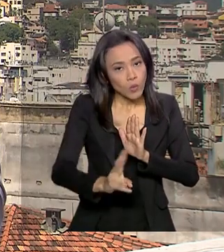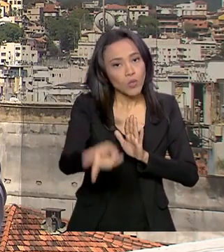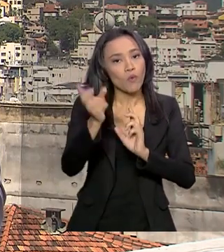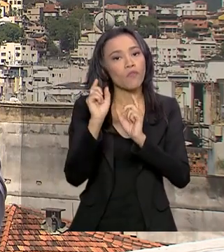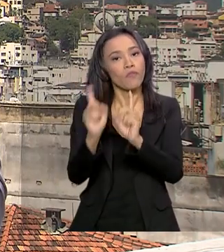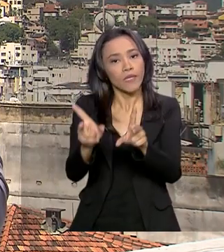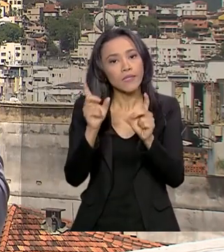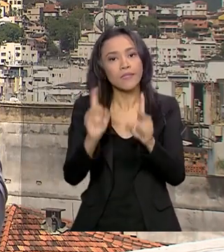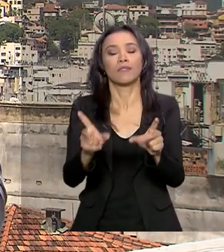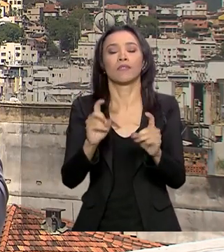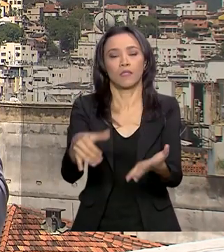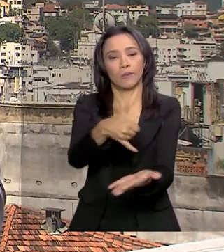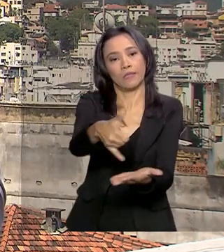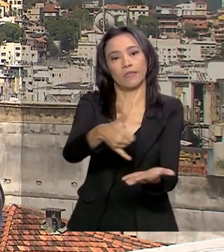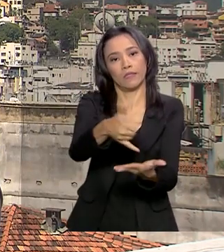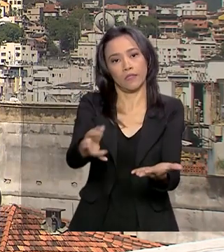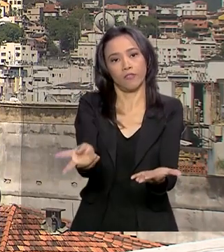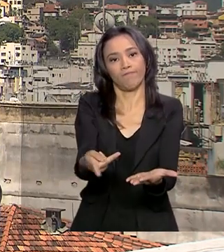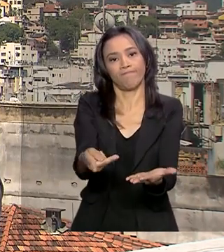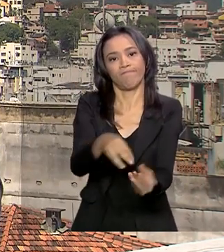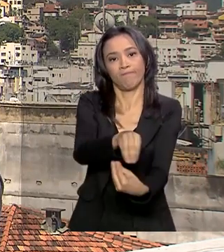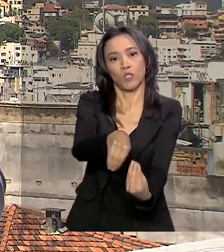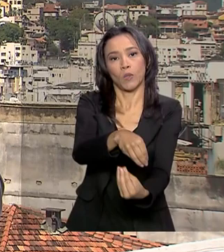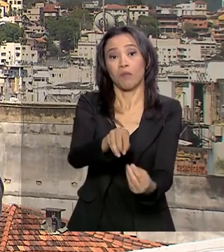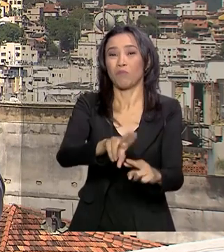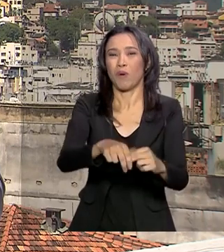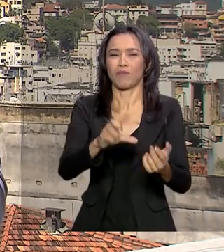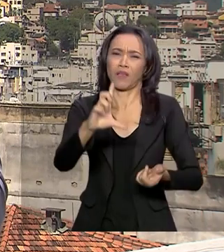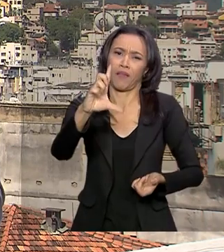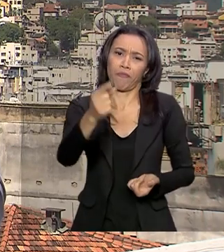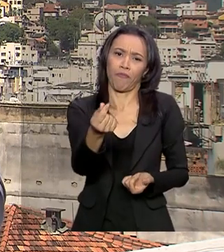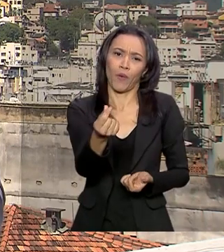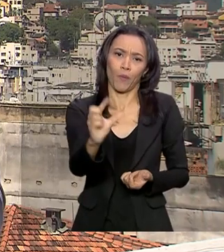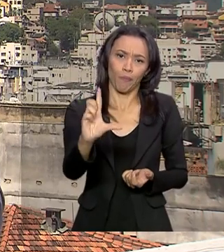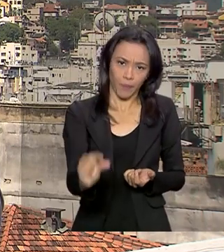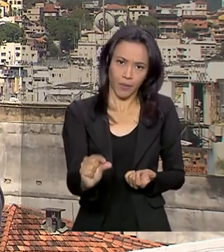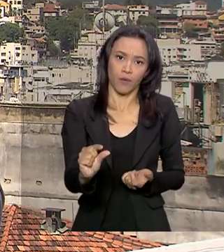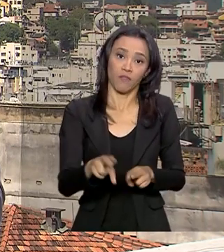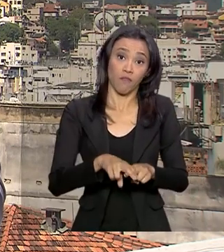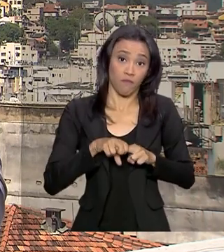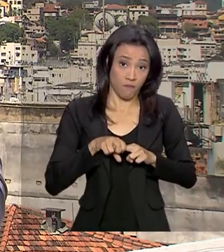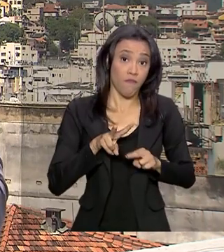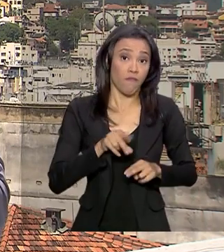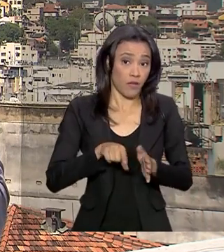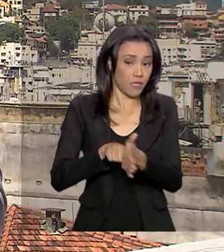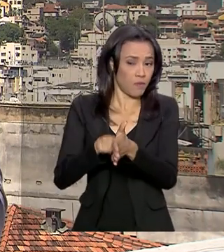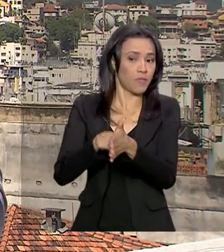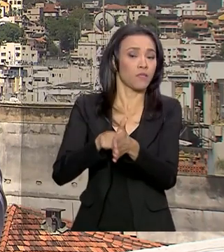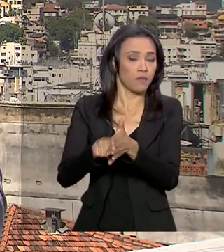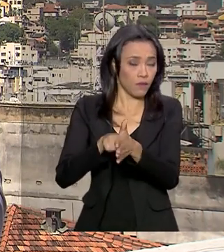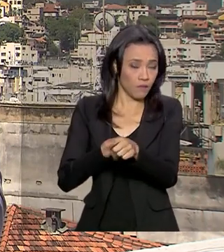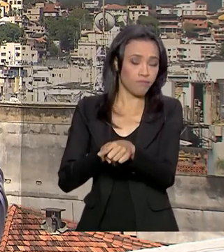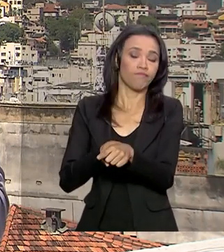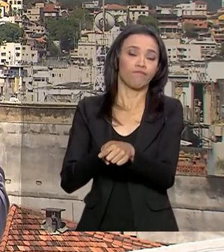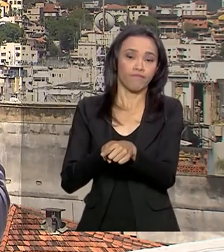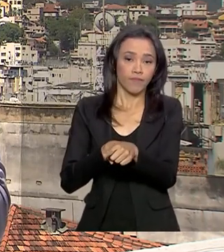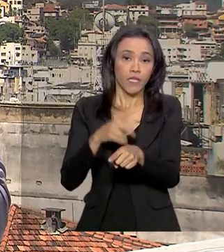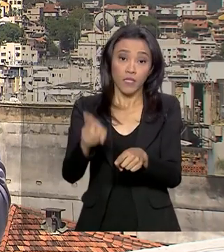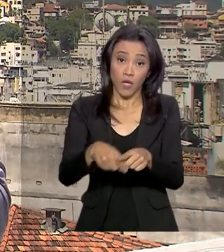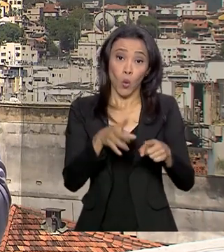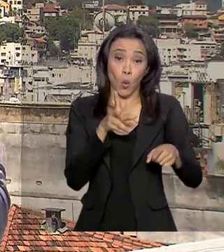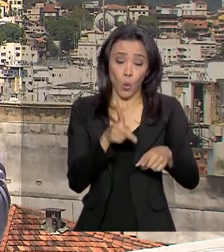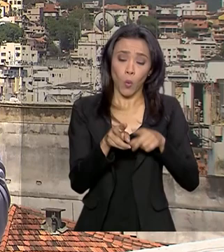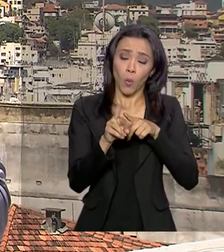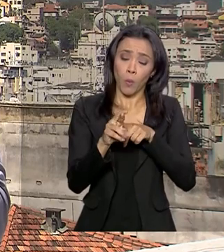o azeite fraudado por causa do baixo preço. E por isso também vão ser fiscalizados pelo Mapa. De acordo com o Procon, quem